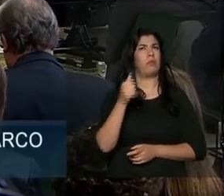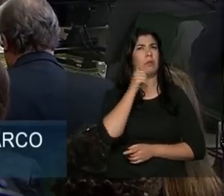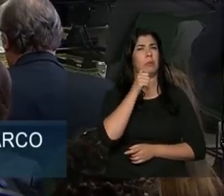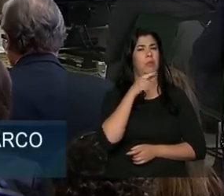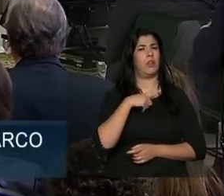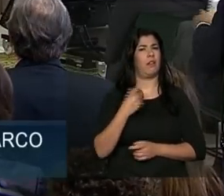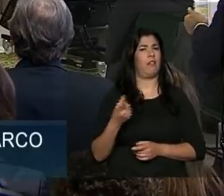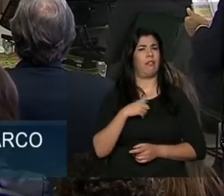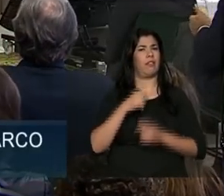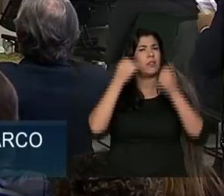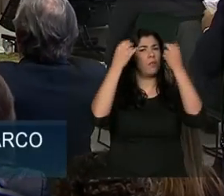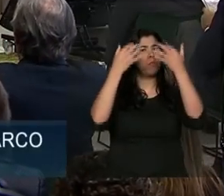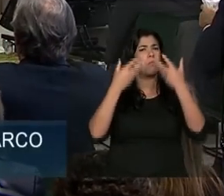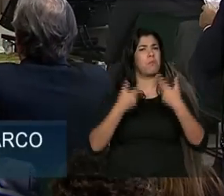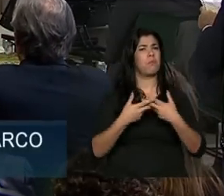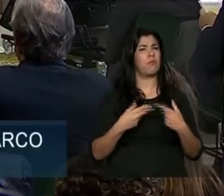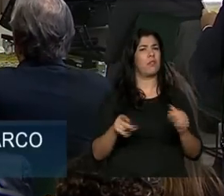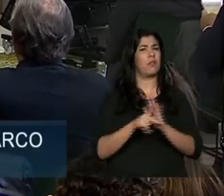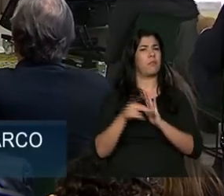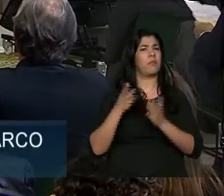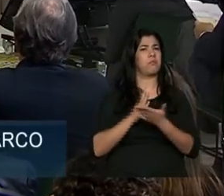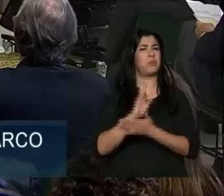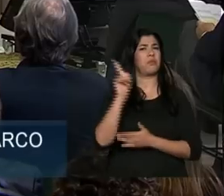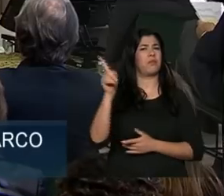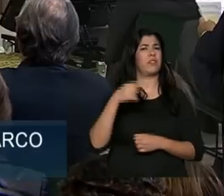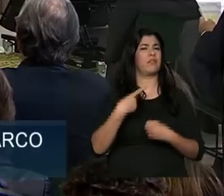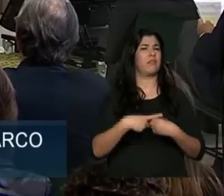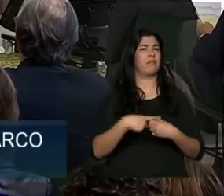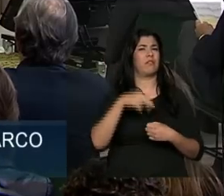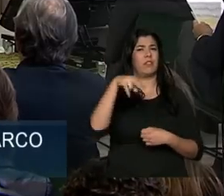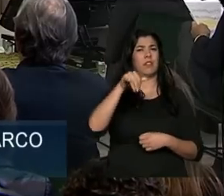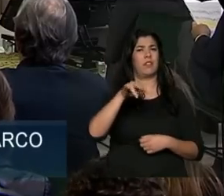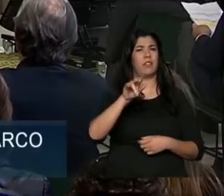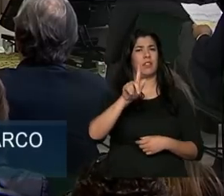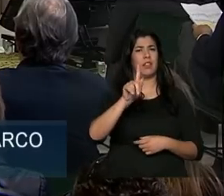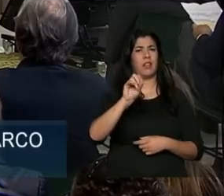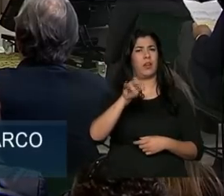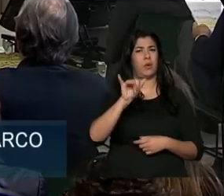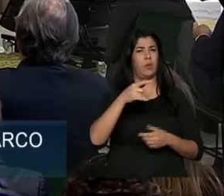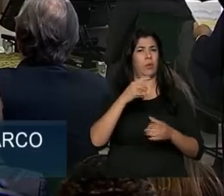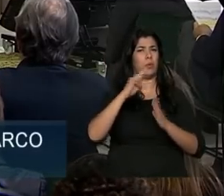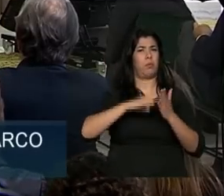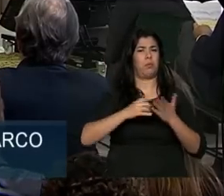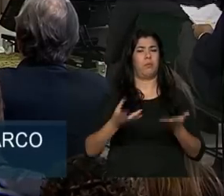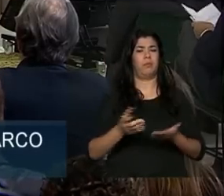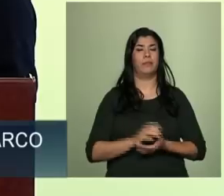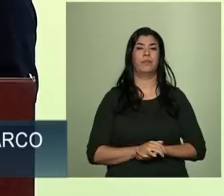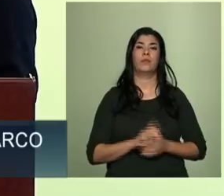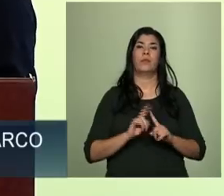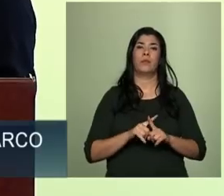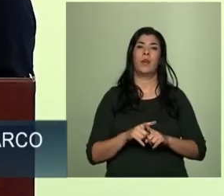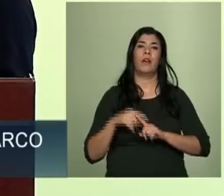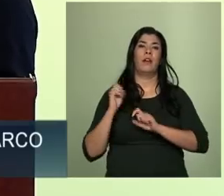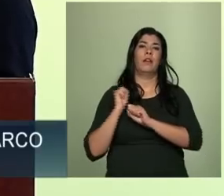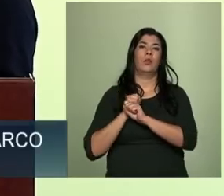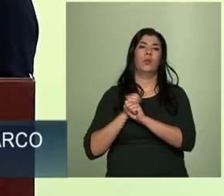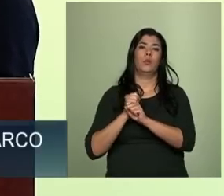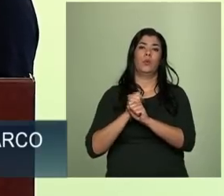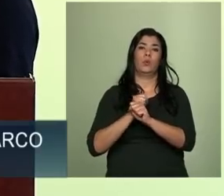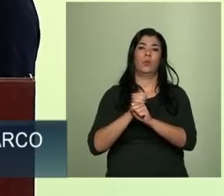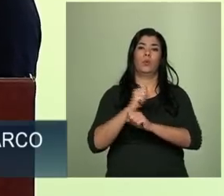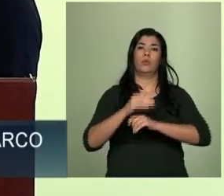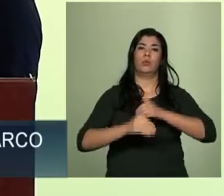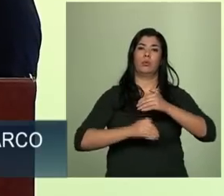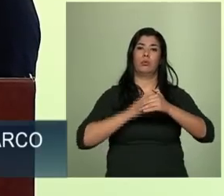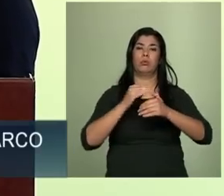É incrível, mas vamos embora. Então, deste momento para cá que a gente vem trabalhar para remover o